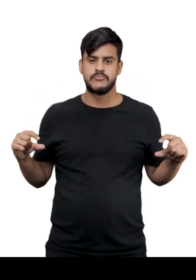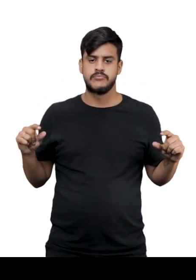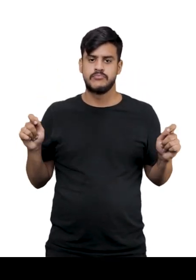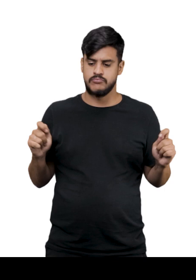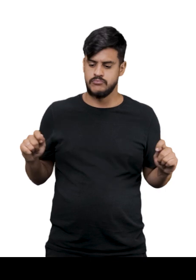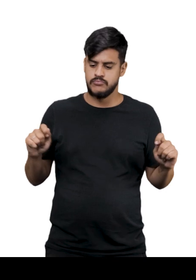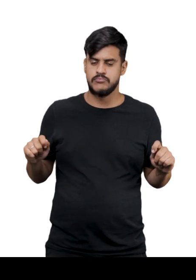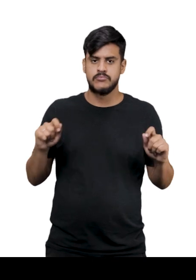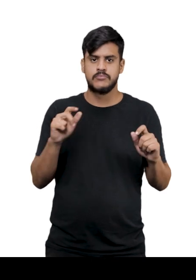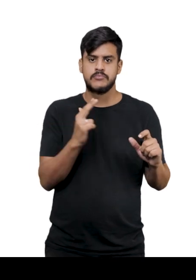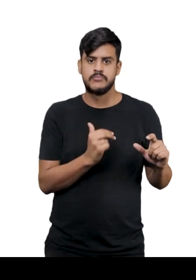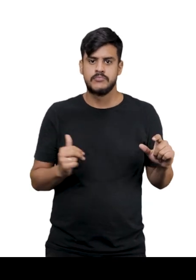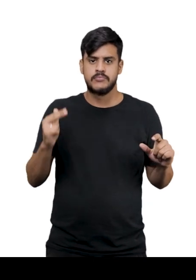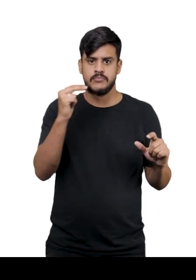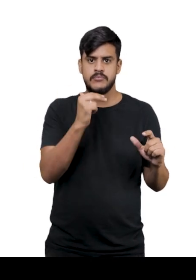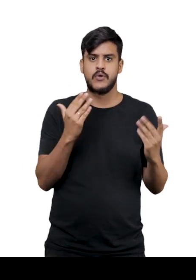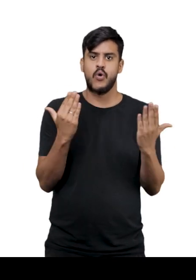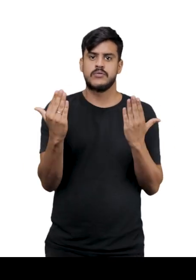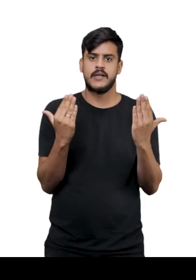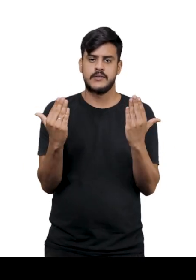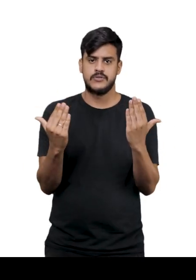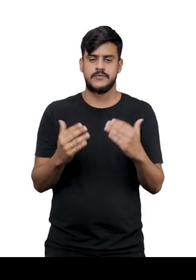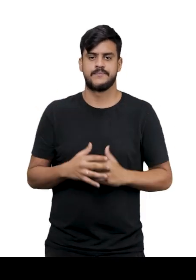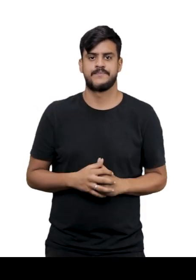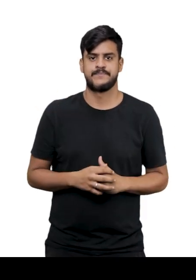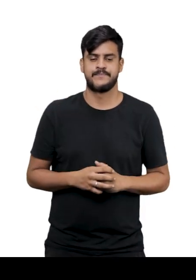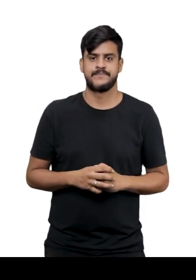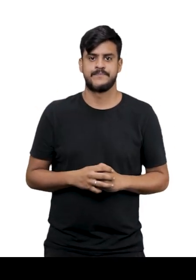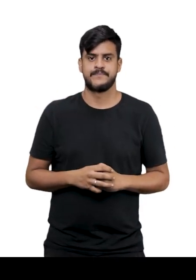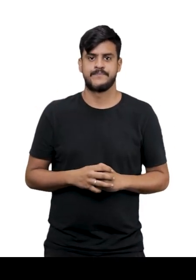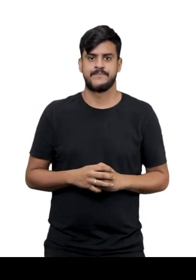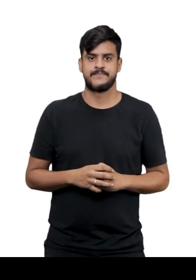diagonais, contrastando com a tonalidade clara do material.